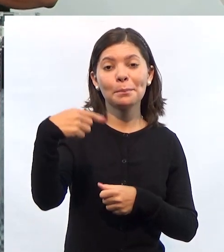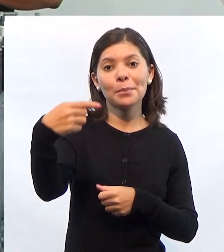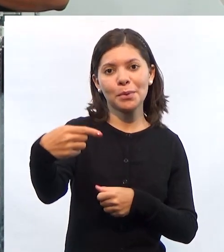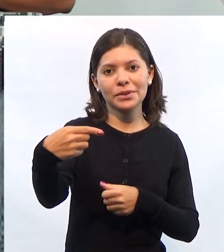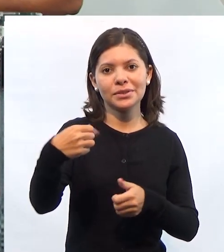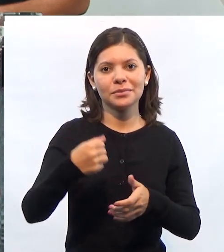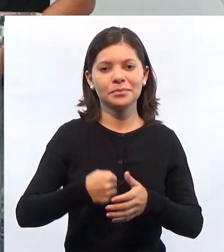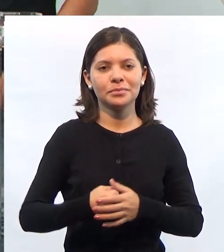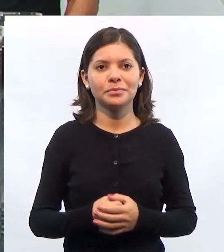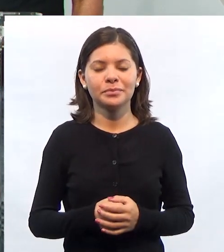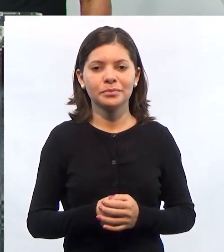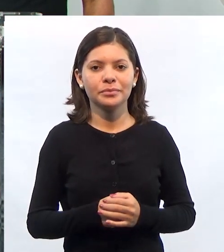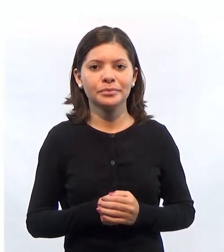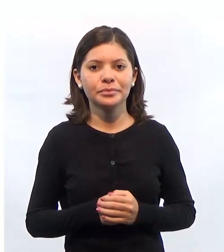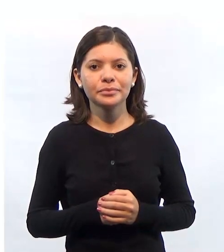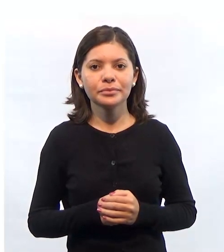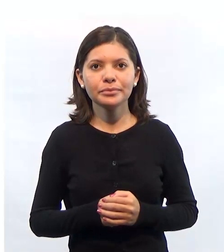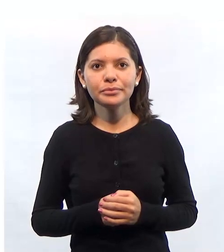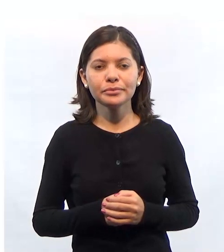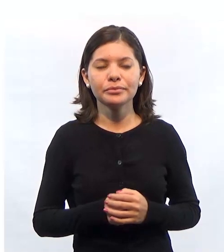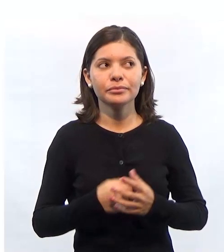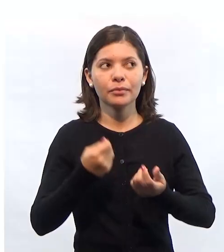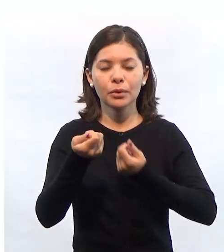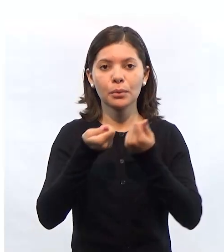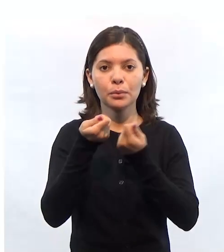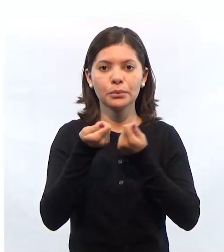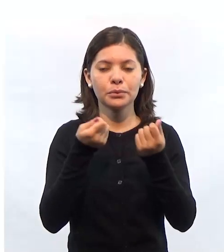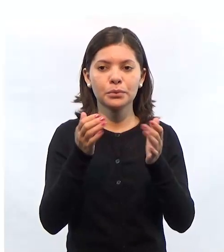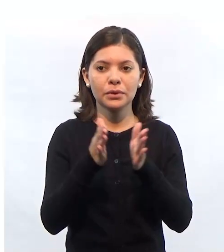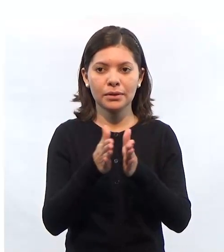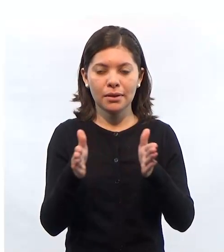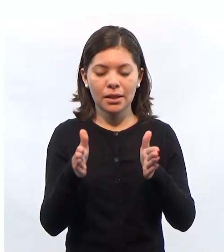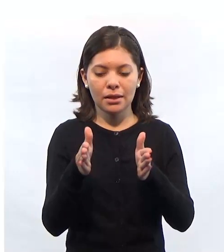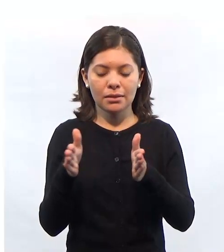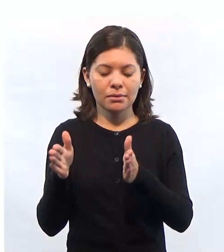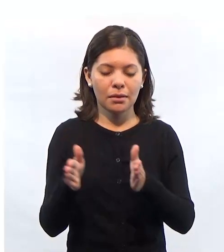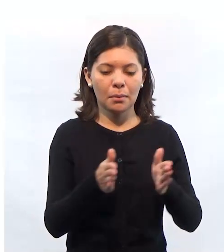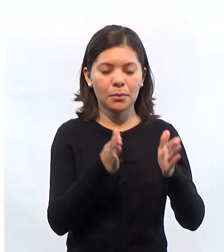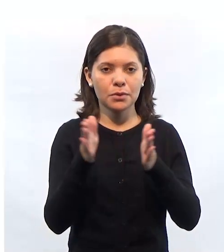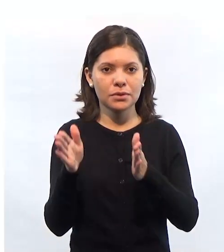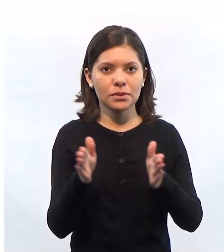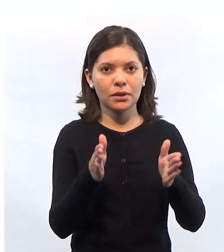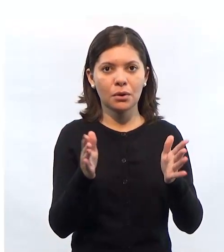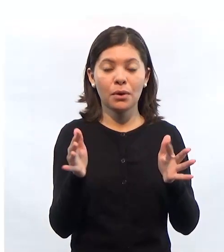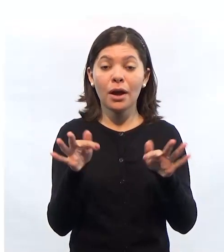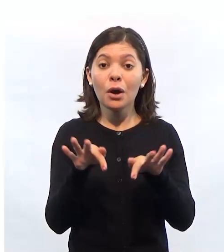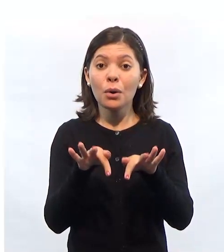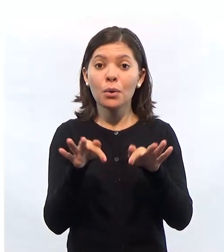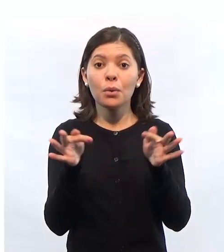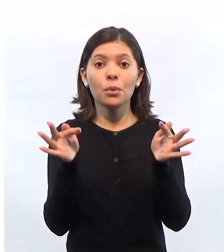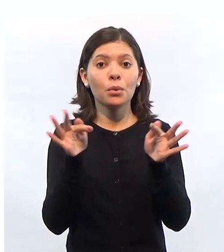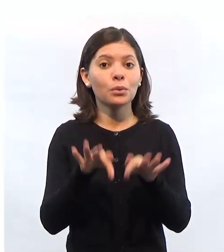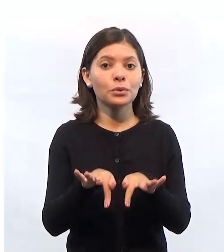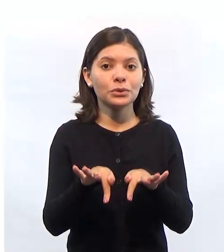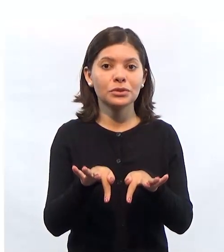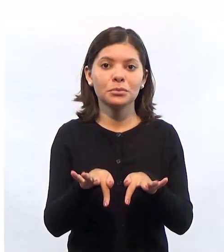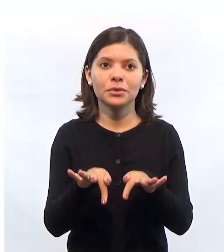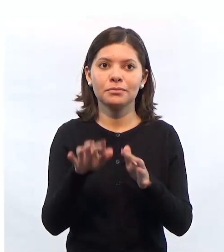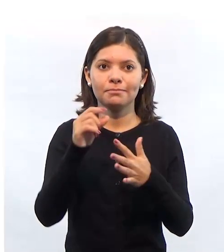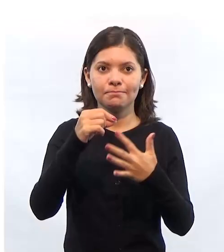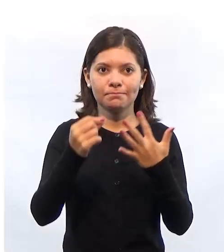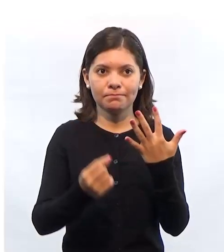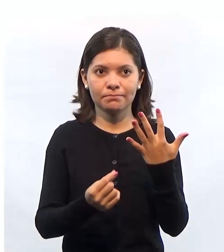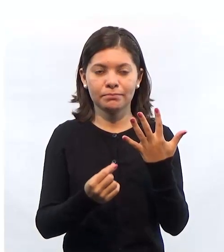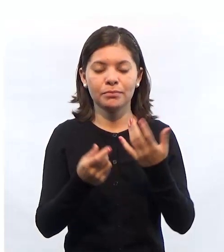a operação o controle da produção ele é a última fase do planejamento e controle